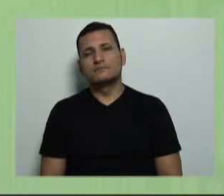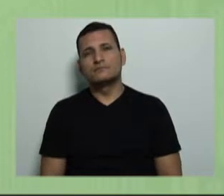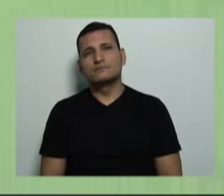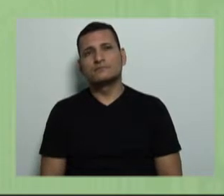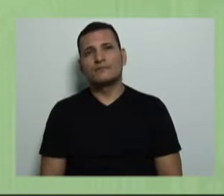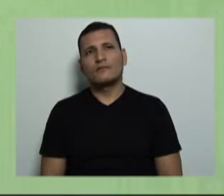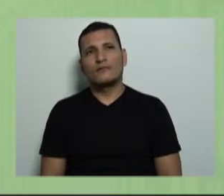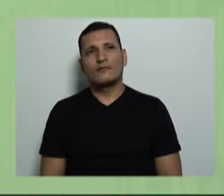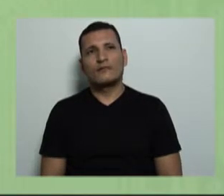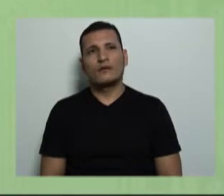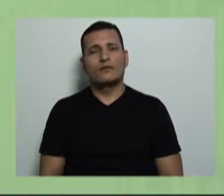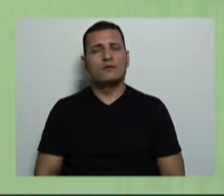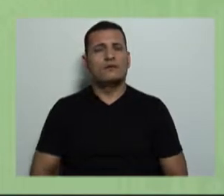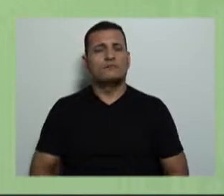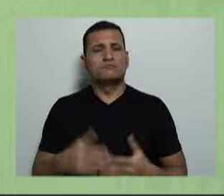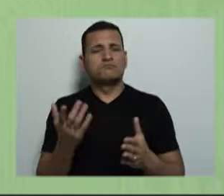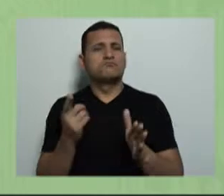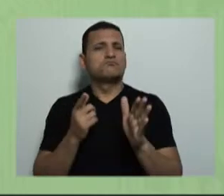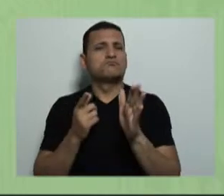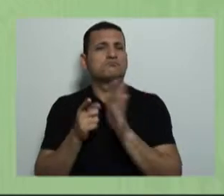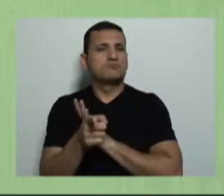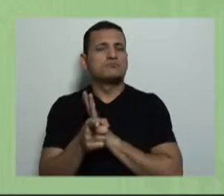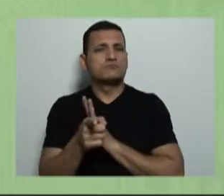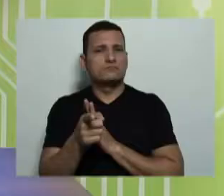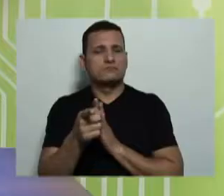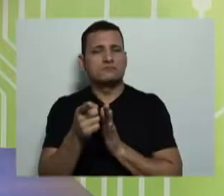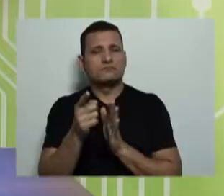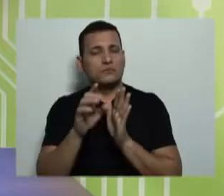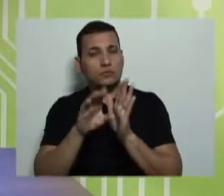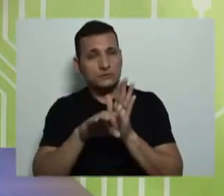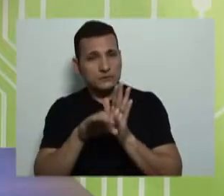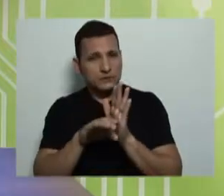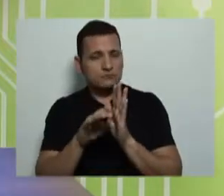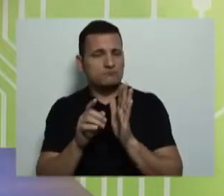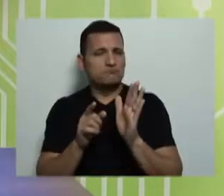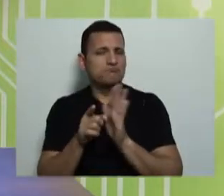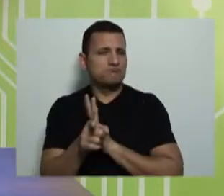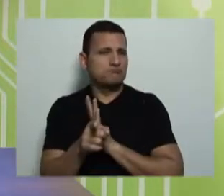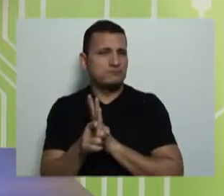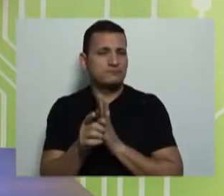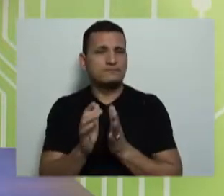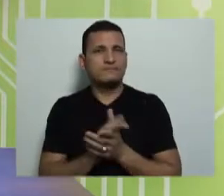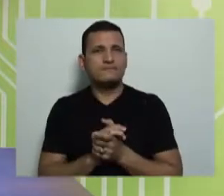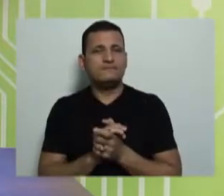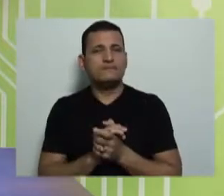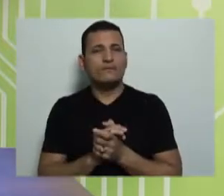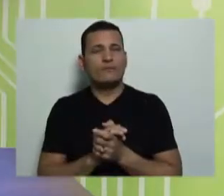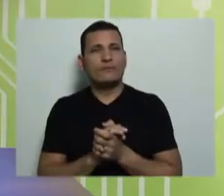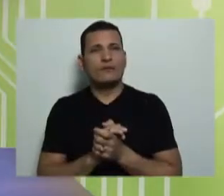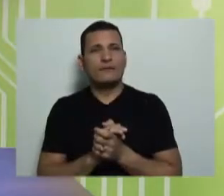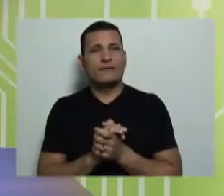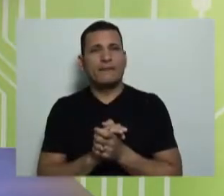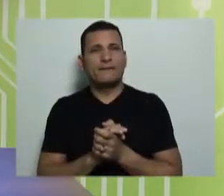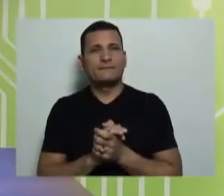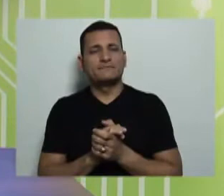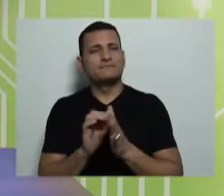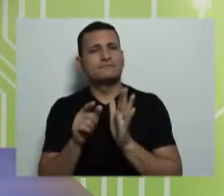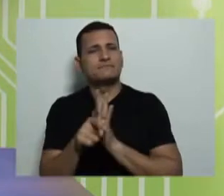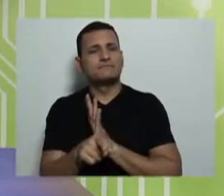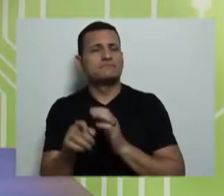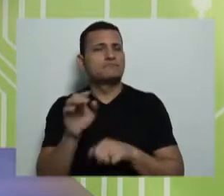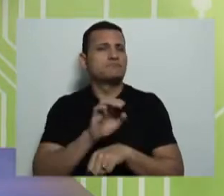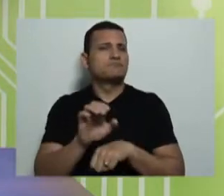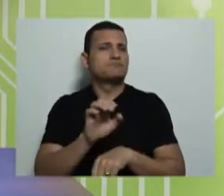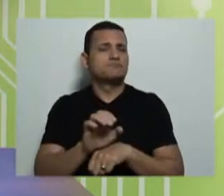Primeiramente, pessoal, vamos a uma pergunta bem elementar. Vamos tratar aqui o conceito, depois a gente passa para a questão da explicação. O que é